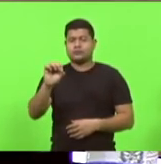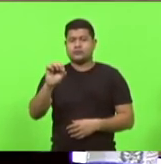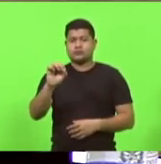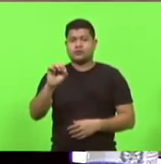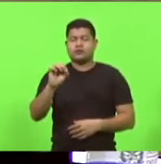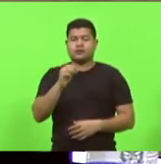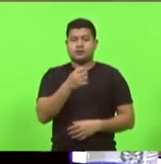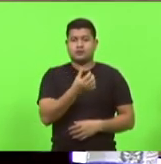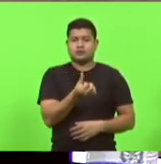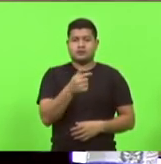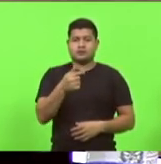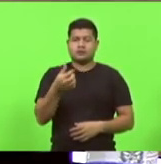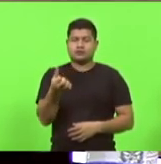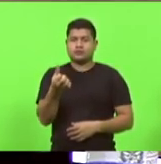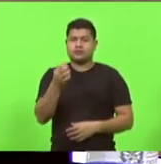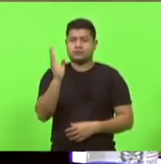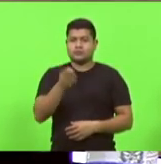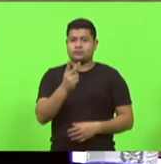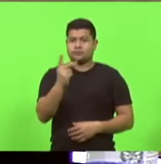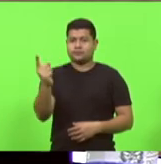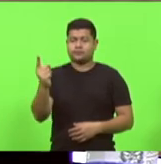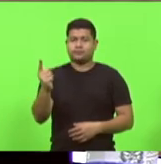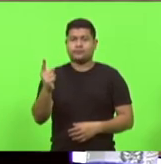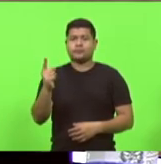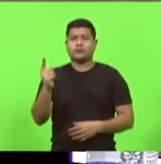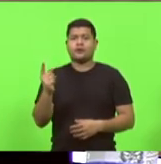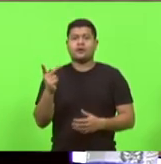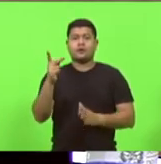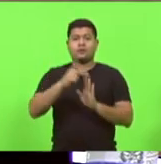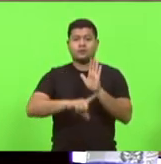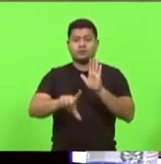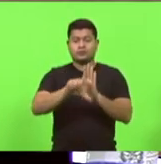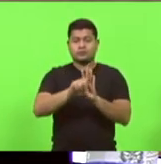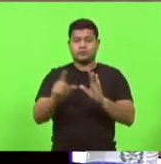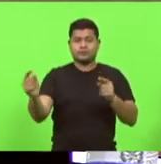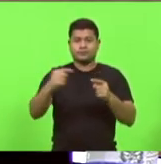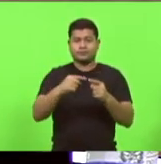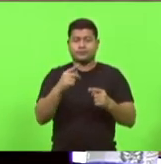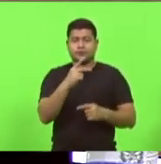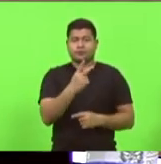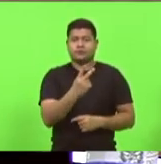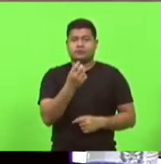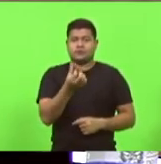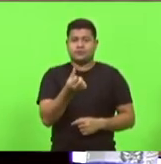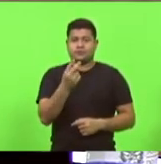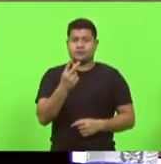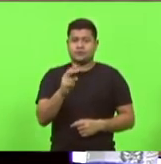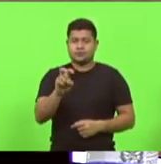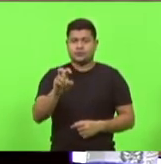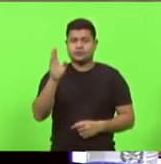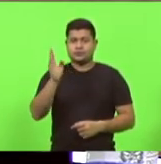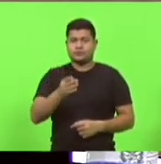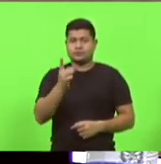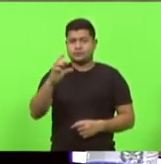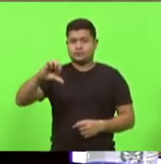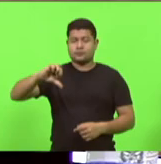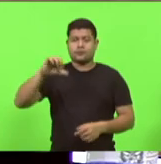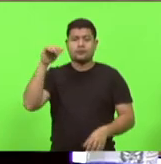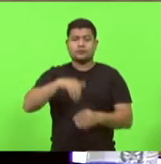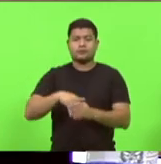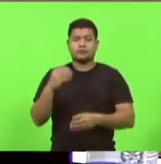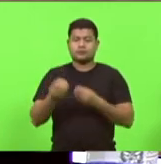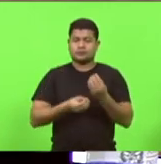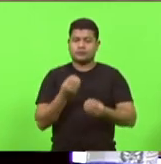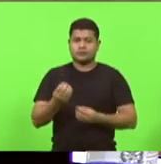676-2021. Aposto ao projeto de lei 265-2019, com a seguinte votação: